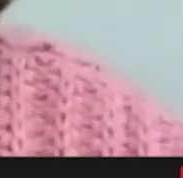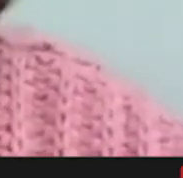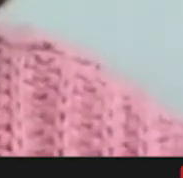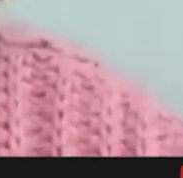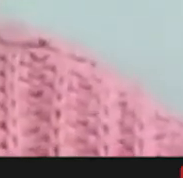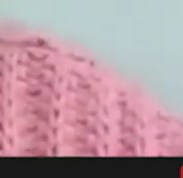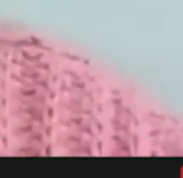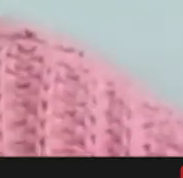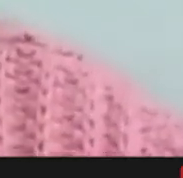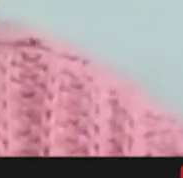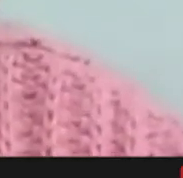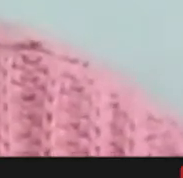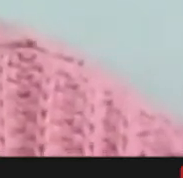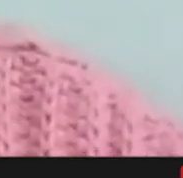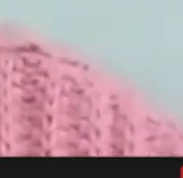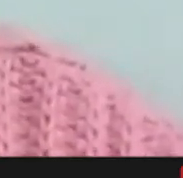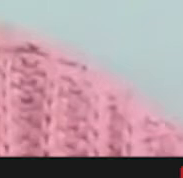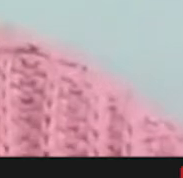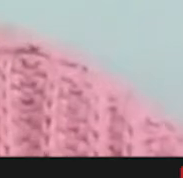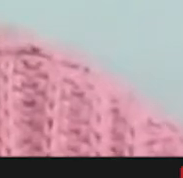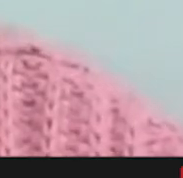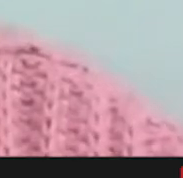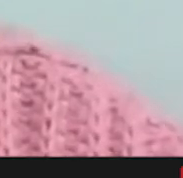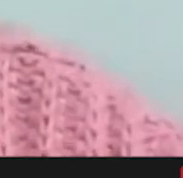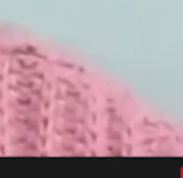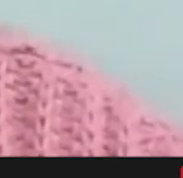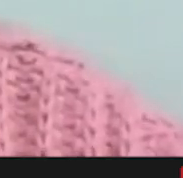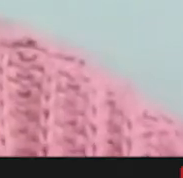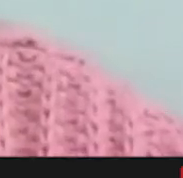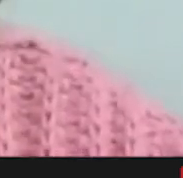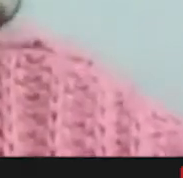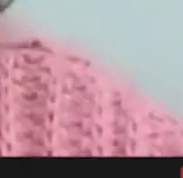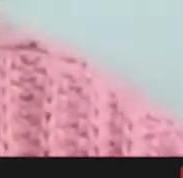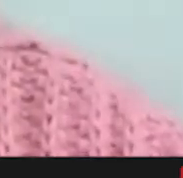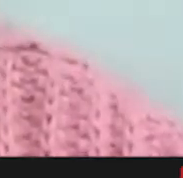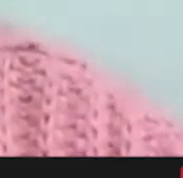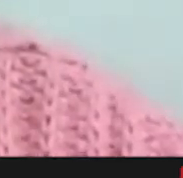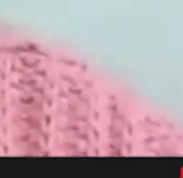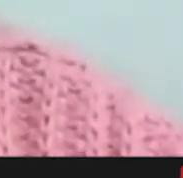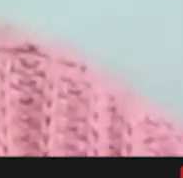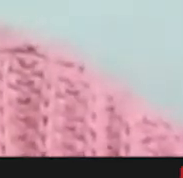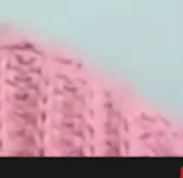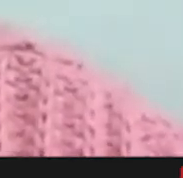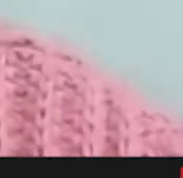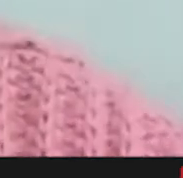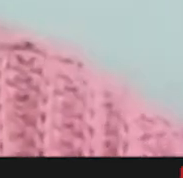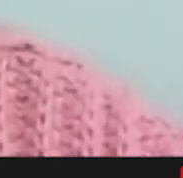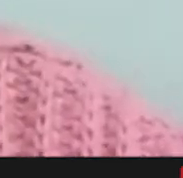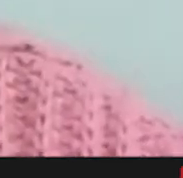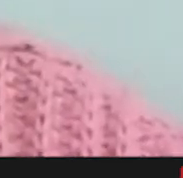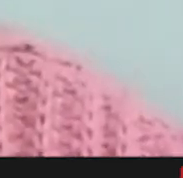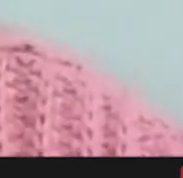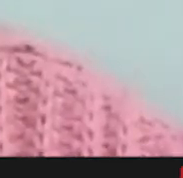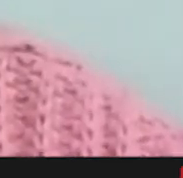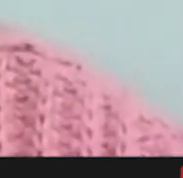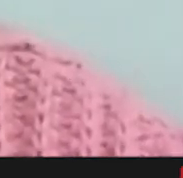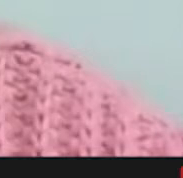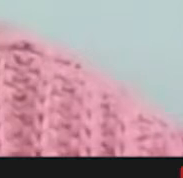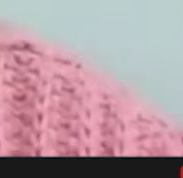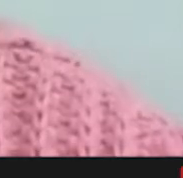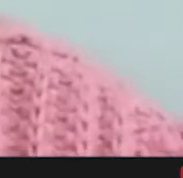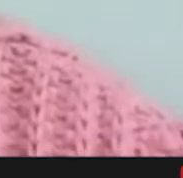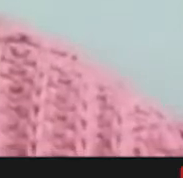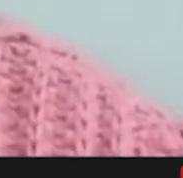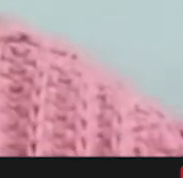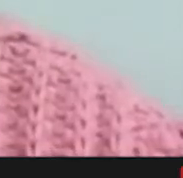traz desafios muito grandes, né? Novos comportamentos, e esses novos comportamentos, eles